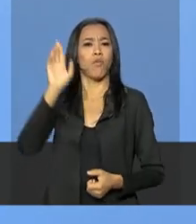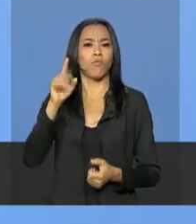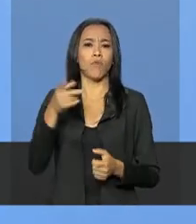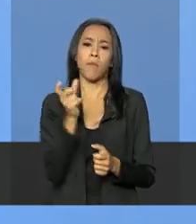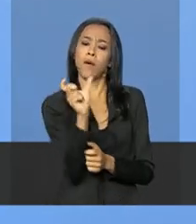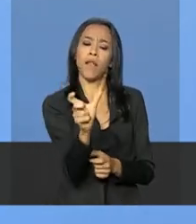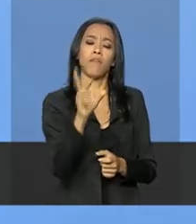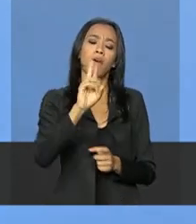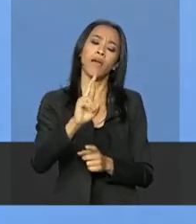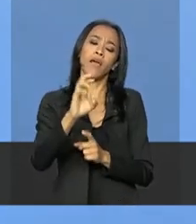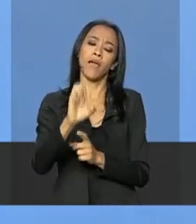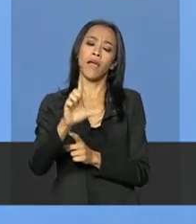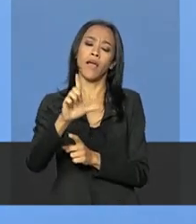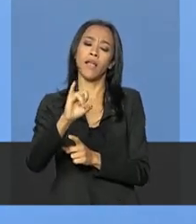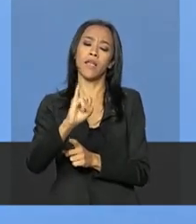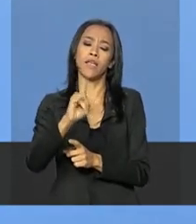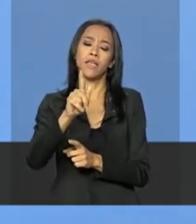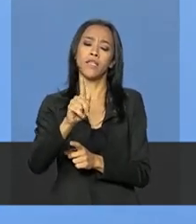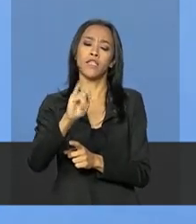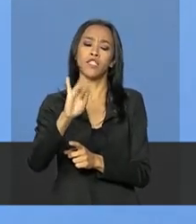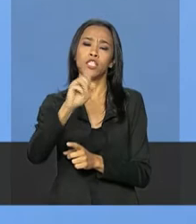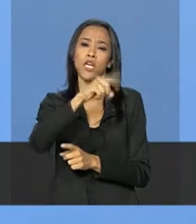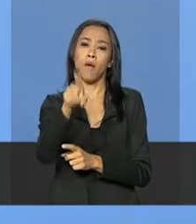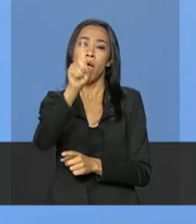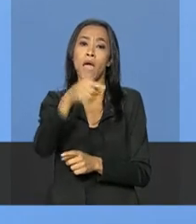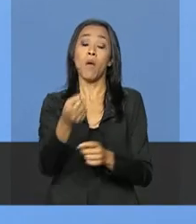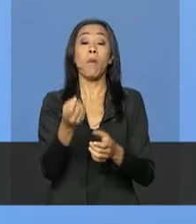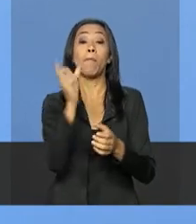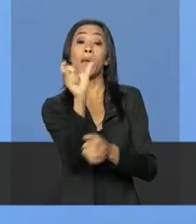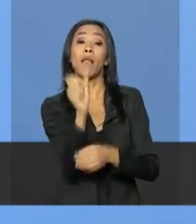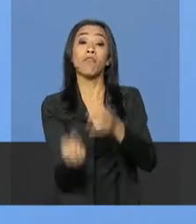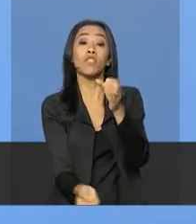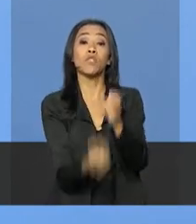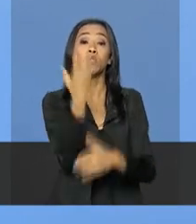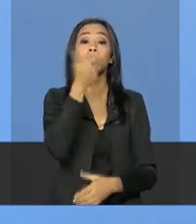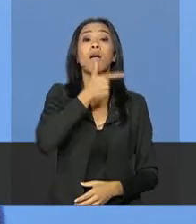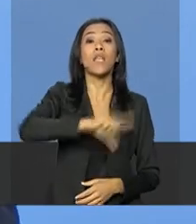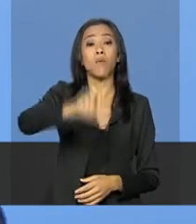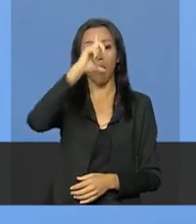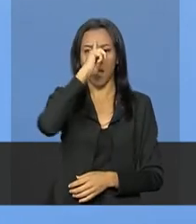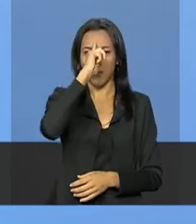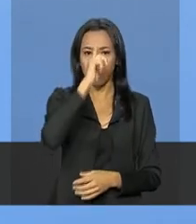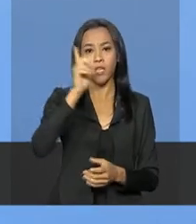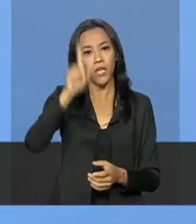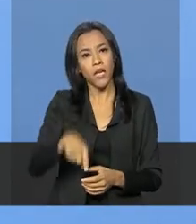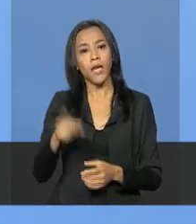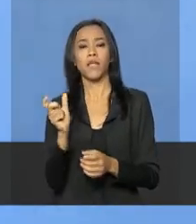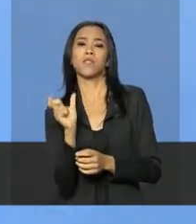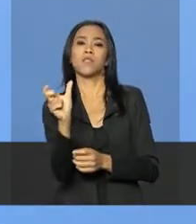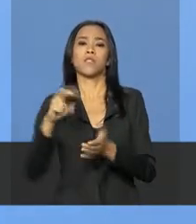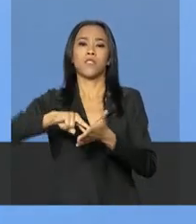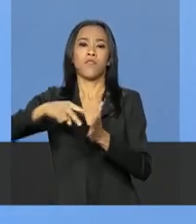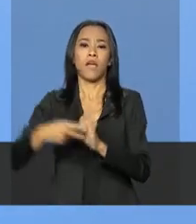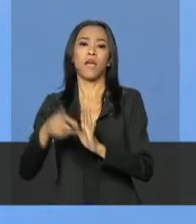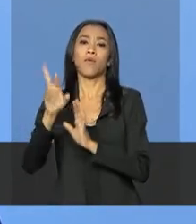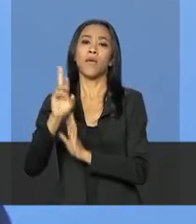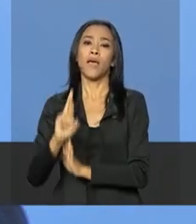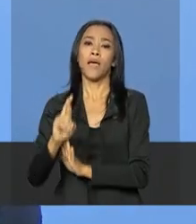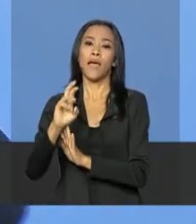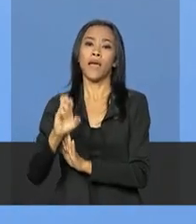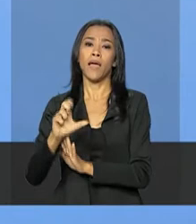é uma palavra que vem do latim vem de hayley gurrea ligar e ou seja é uma religação